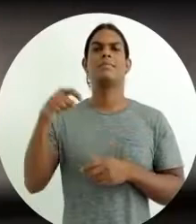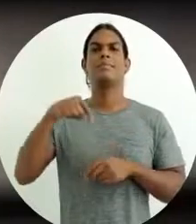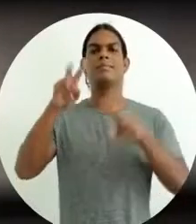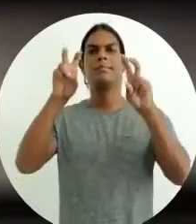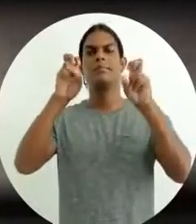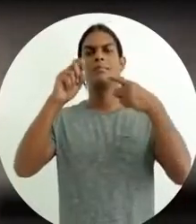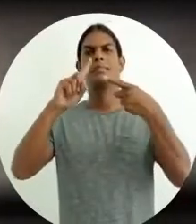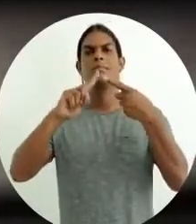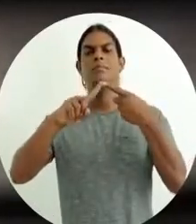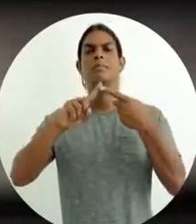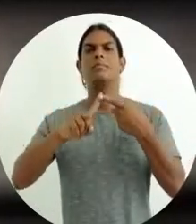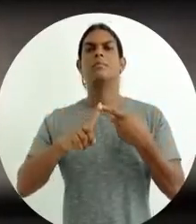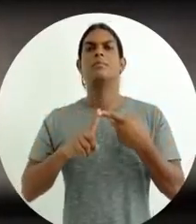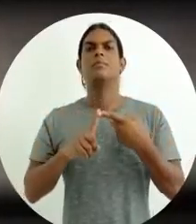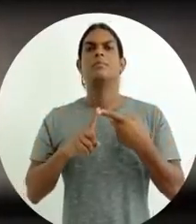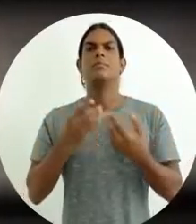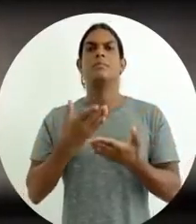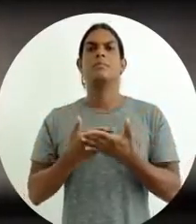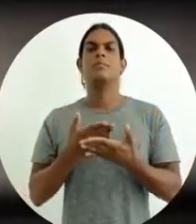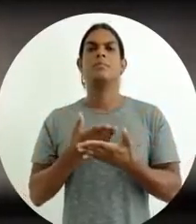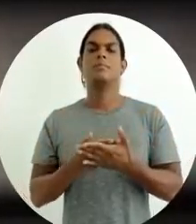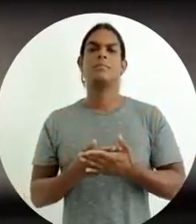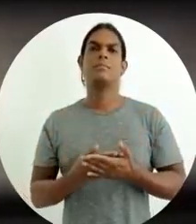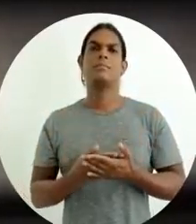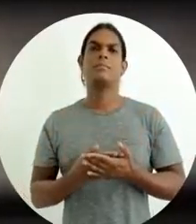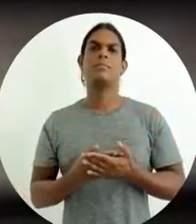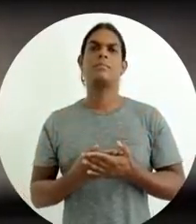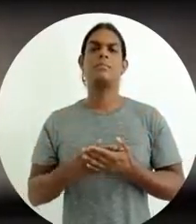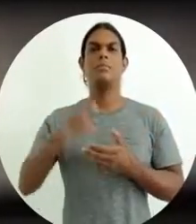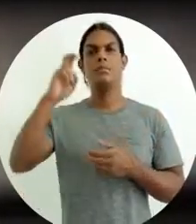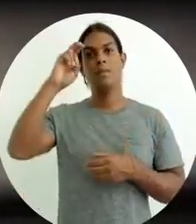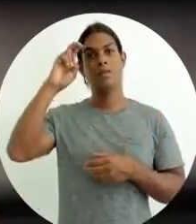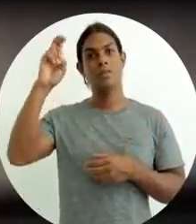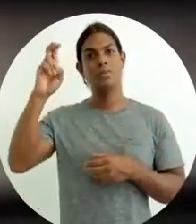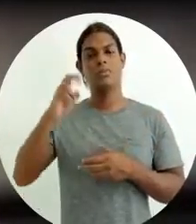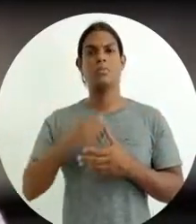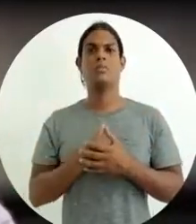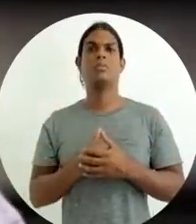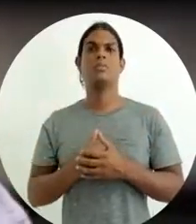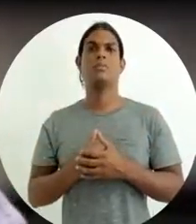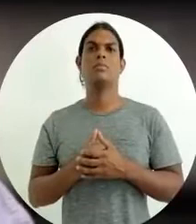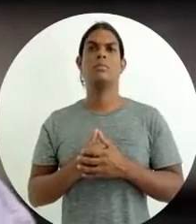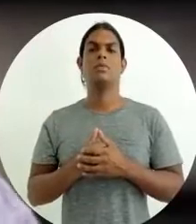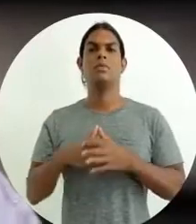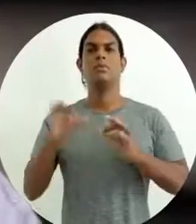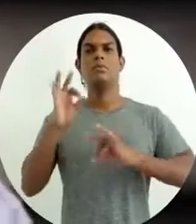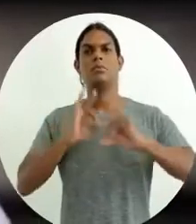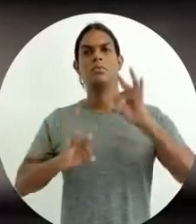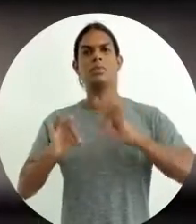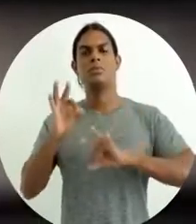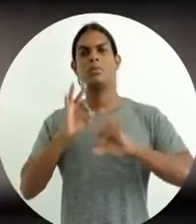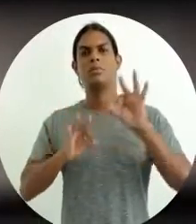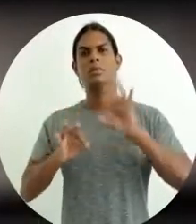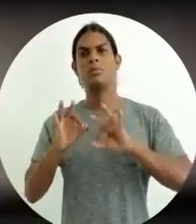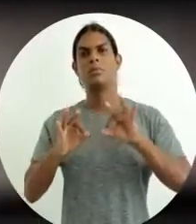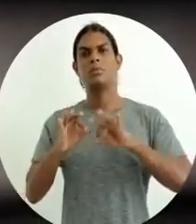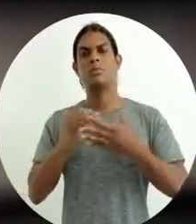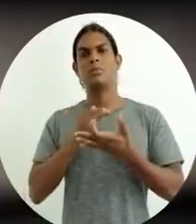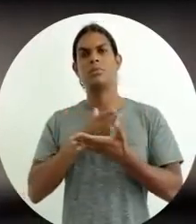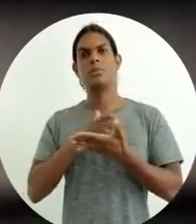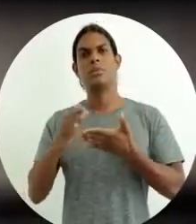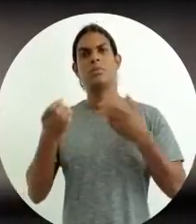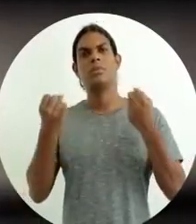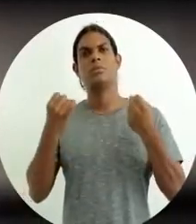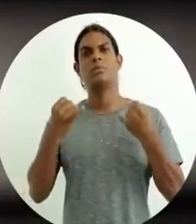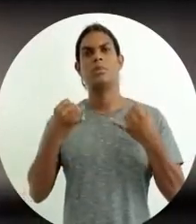nós vamos começar falando sobre adaptação à cultura organizacional. Gostaria de começar